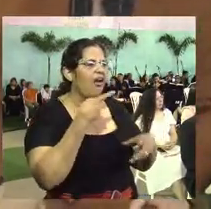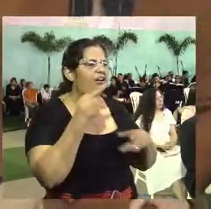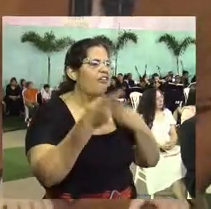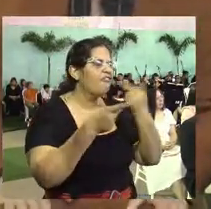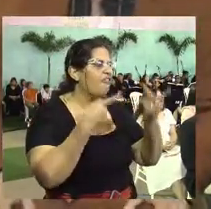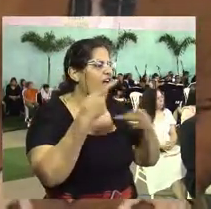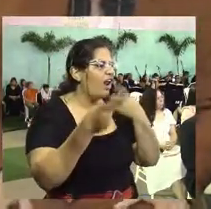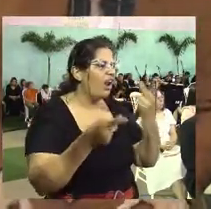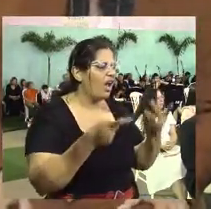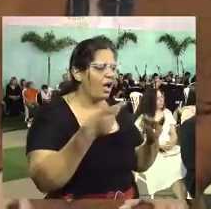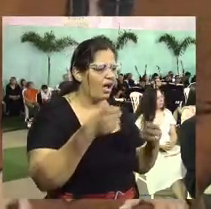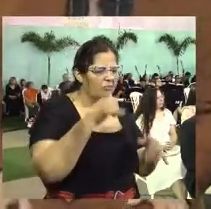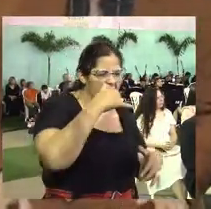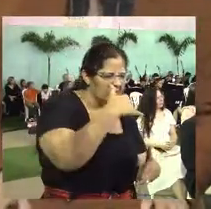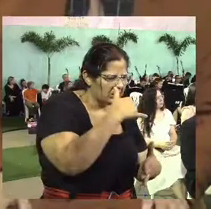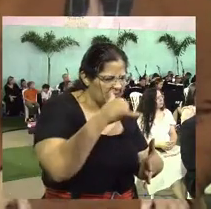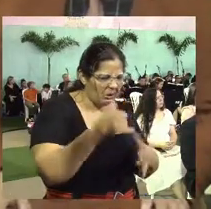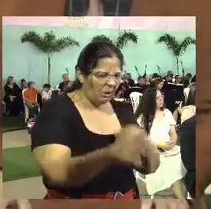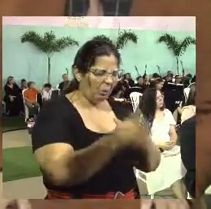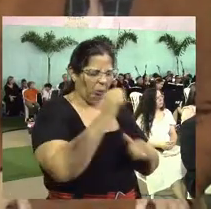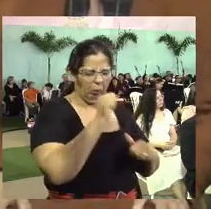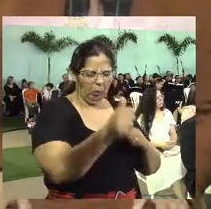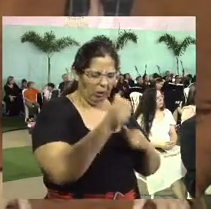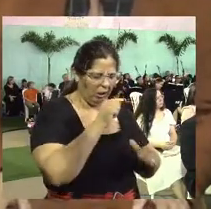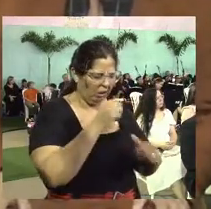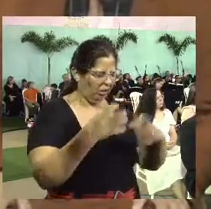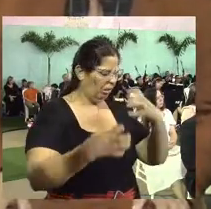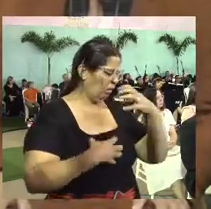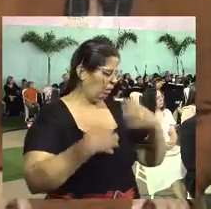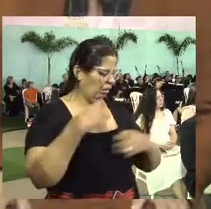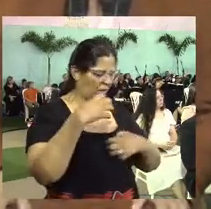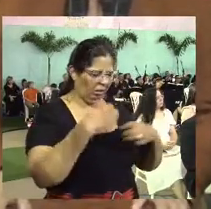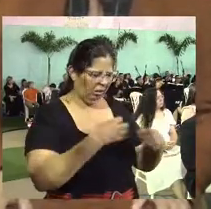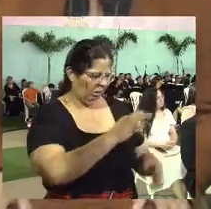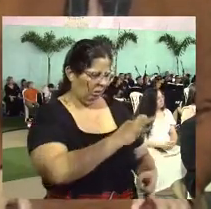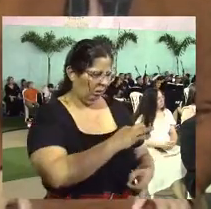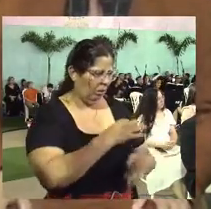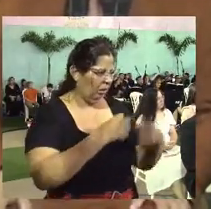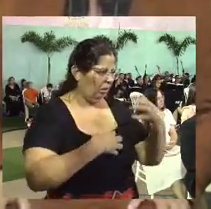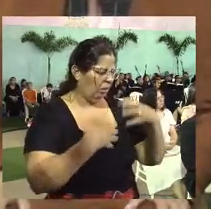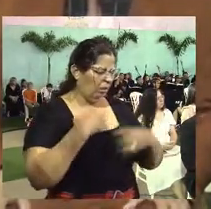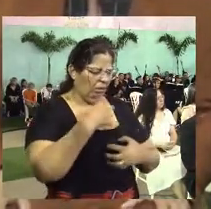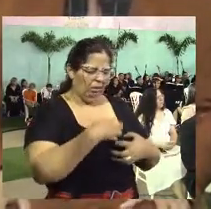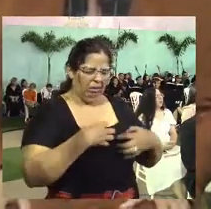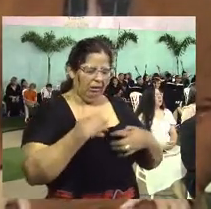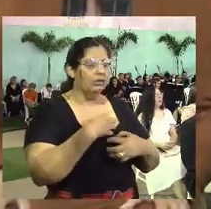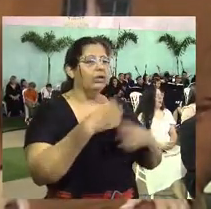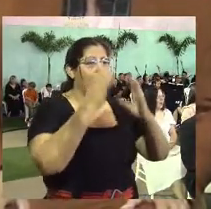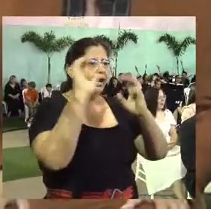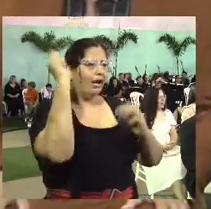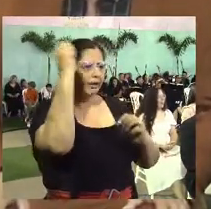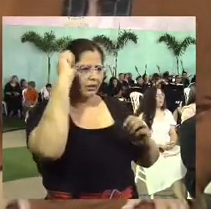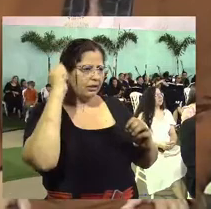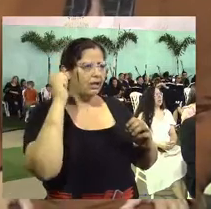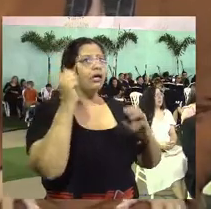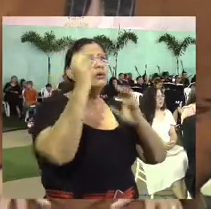para as drogas para cachaça para depressão que Ariquemes é do Senhor Jesus Cristo